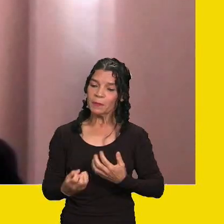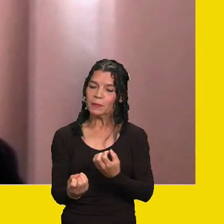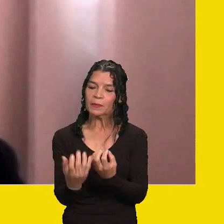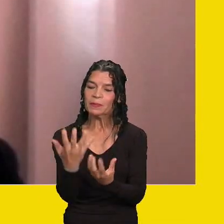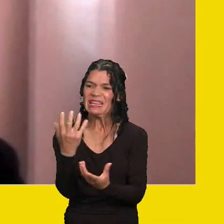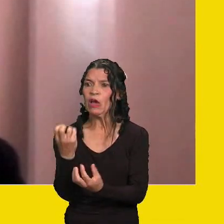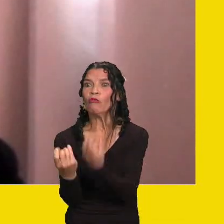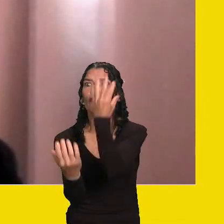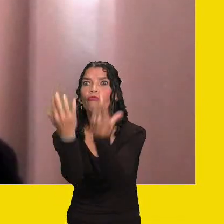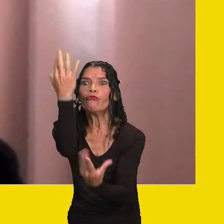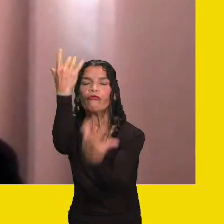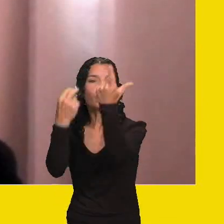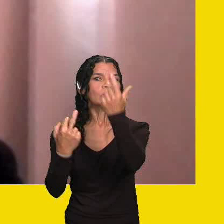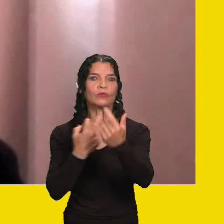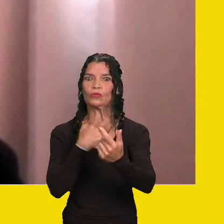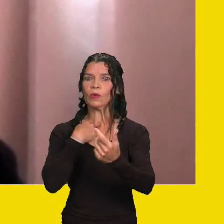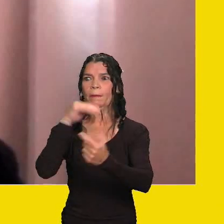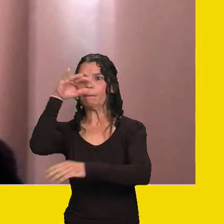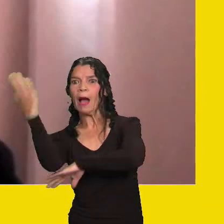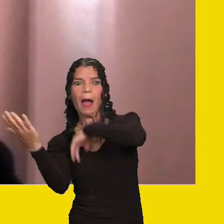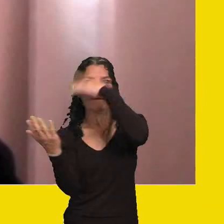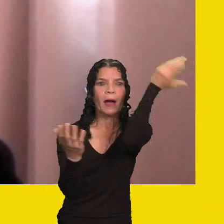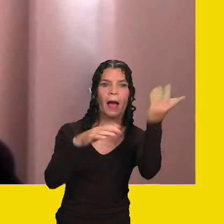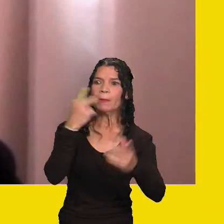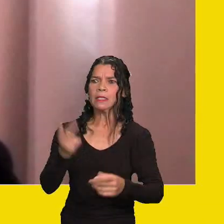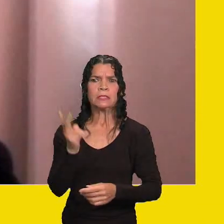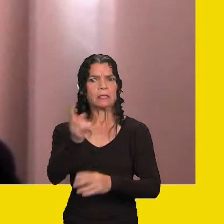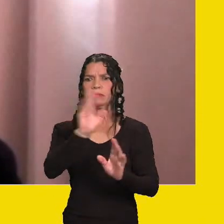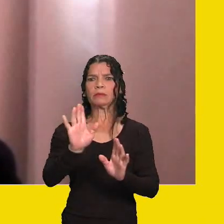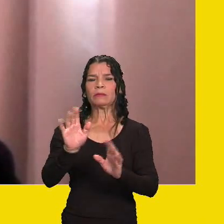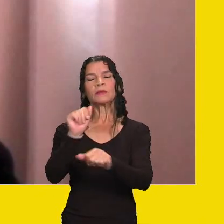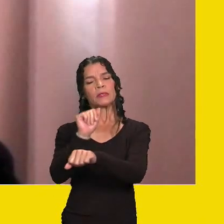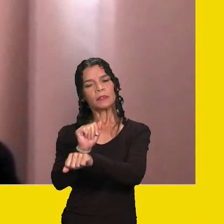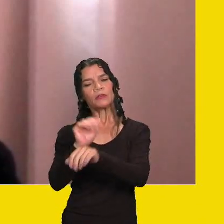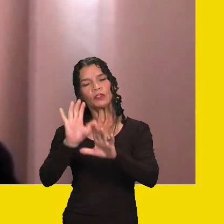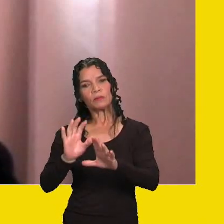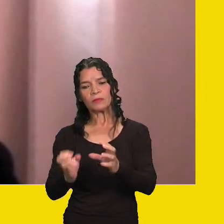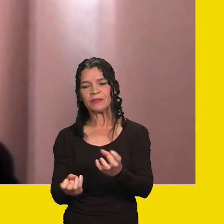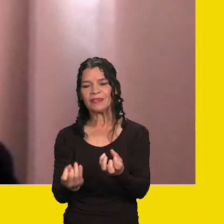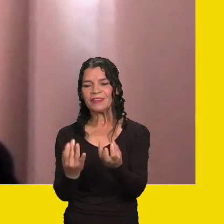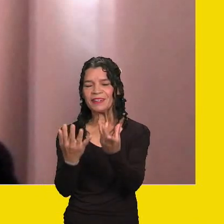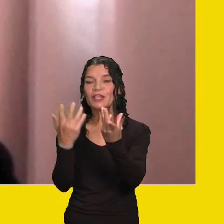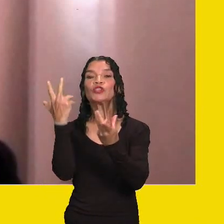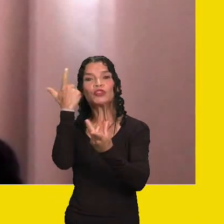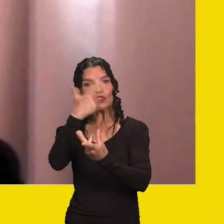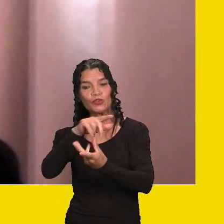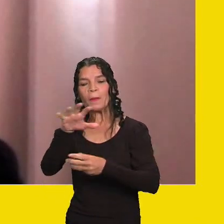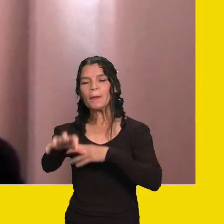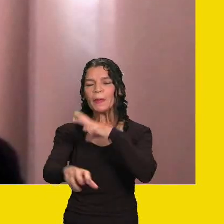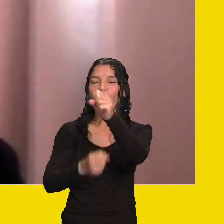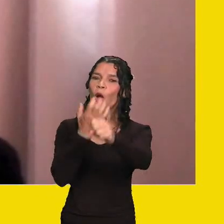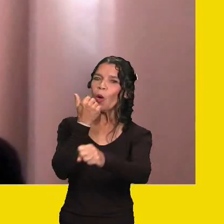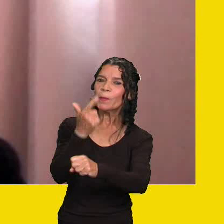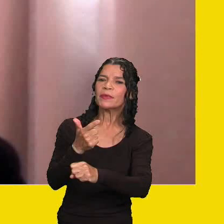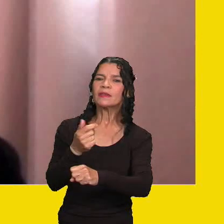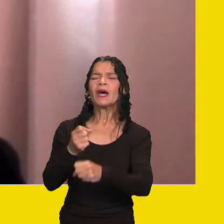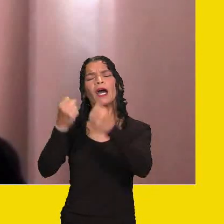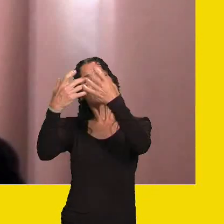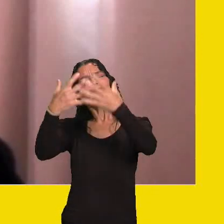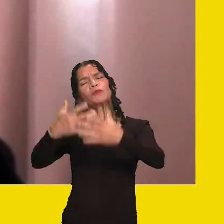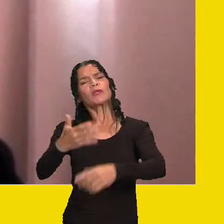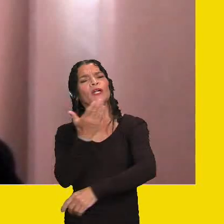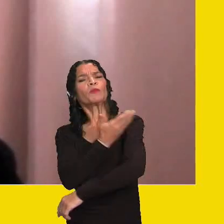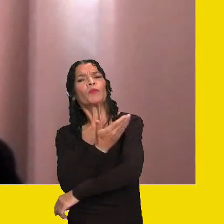queimadas. E a gente foi conversando muito ali, teve um aluno que percebeu esse saber desse colega e falou, mas você falou